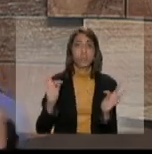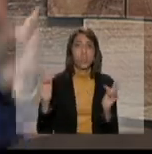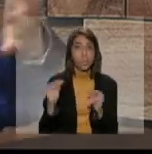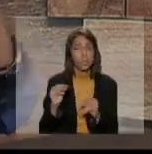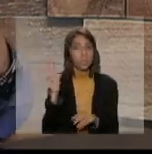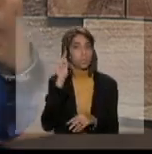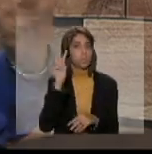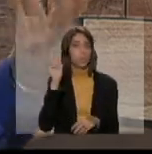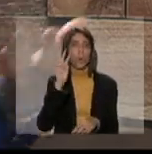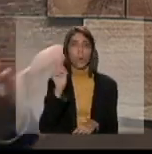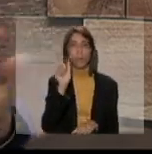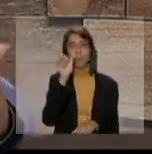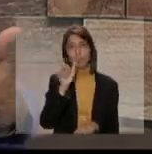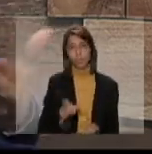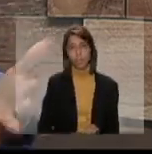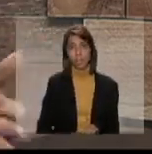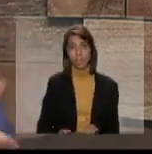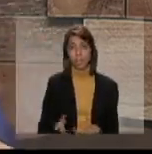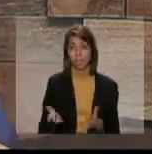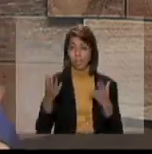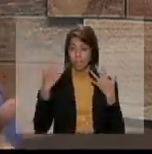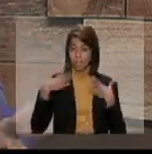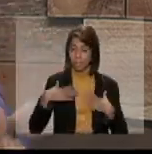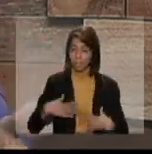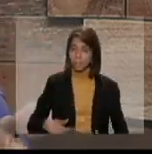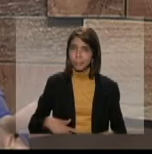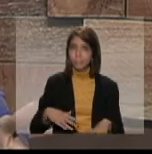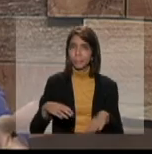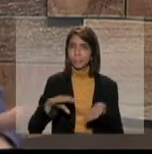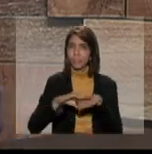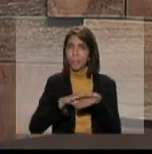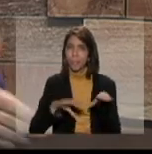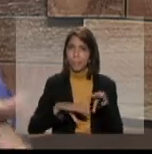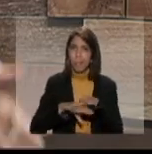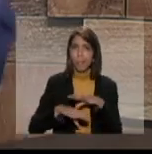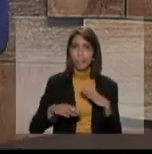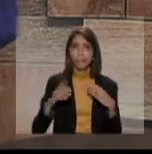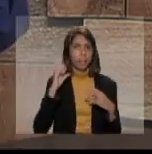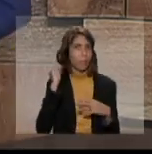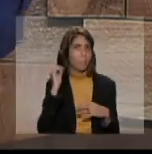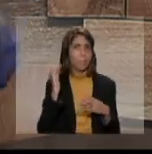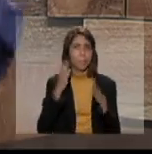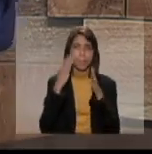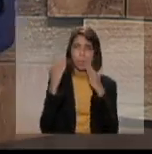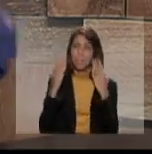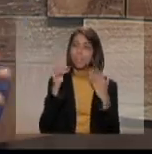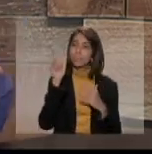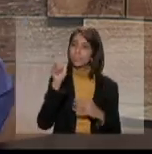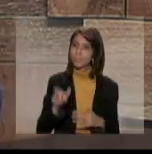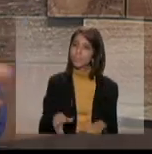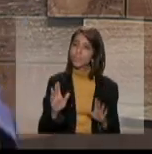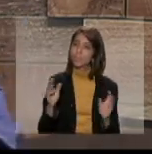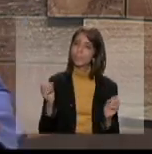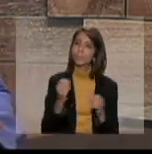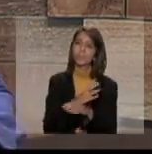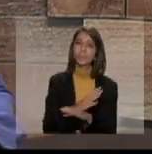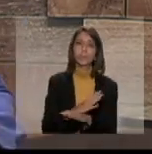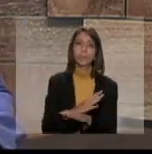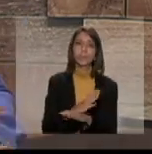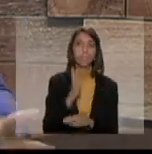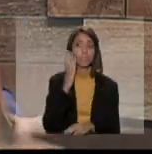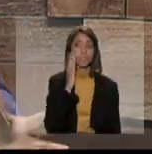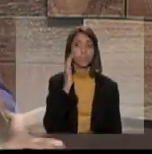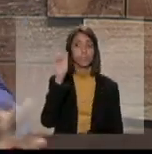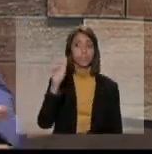sobretudo conta uma história né então quando você se investe botas sapatos maquiagem cabelo do personagem já ele já